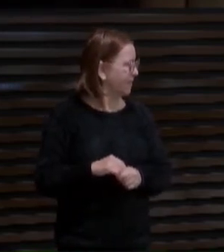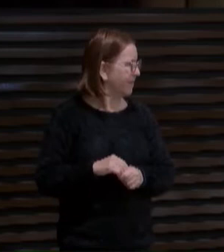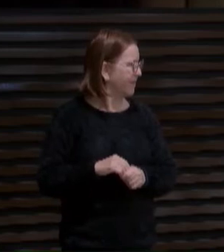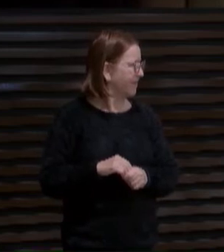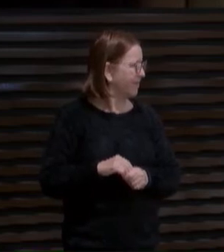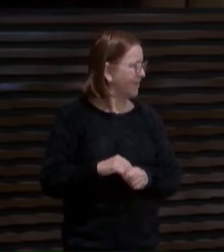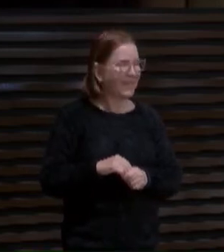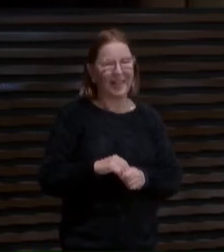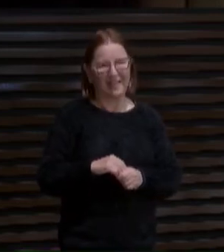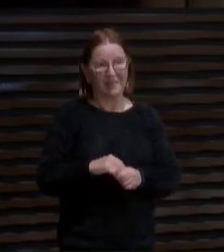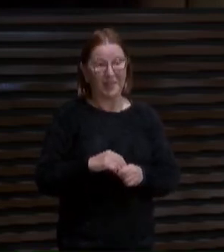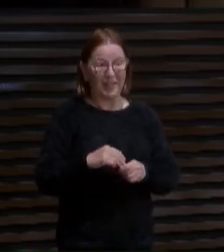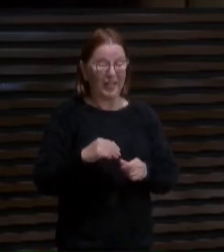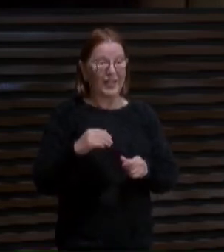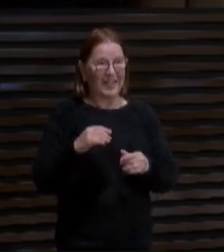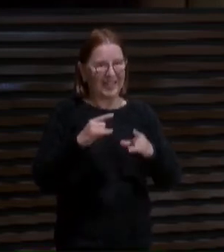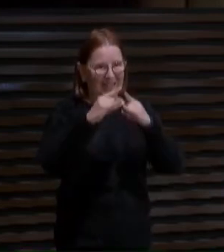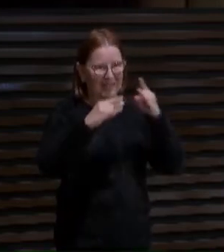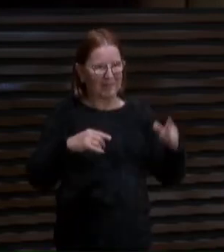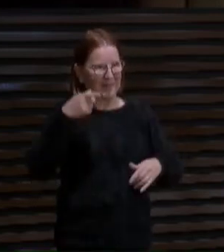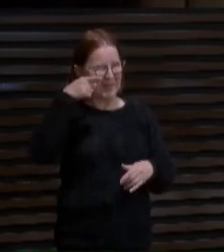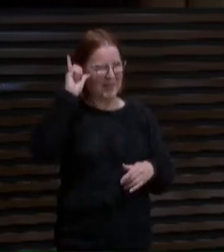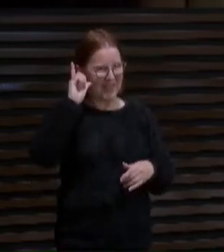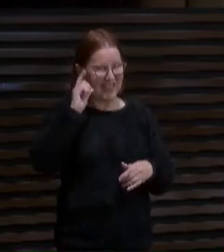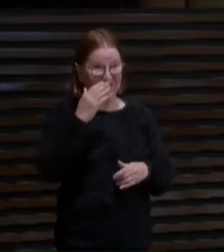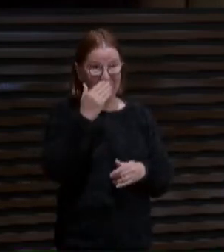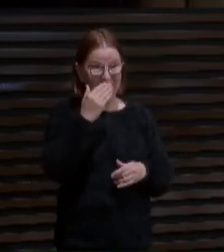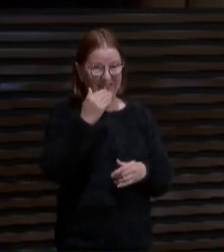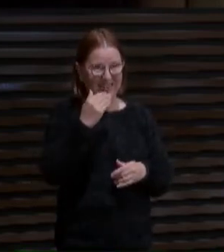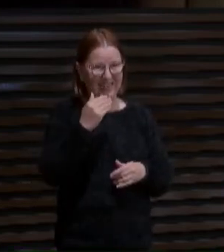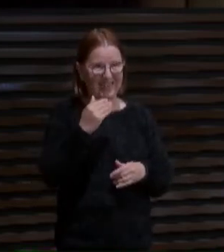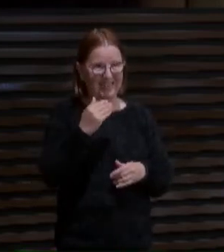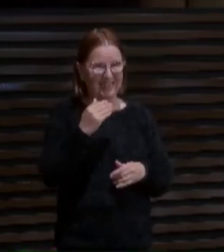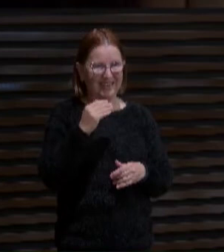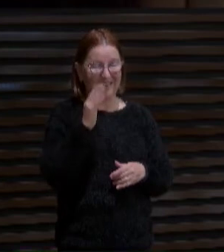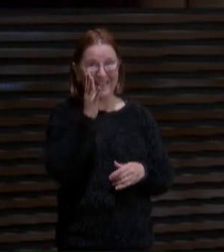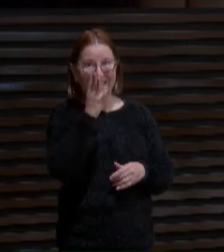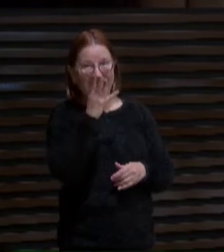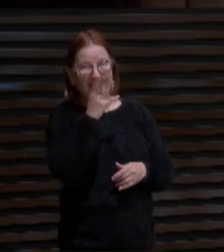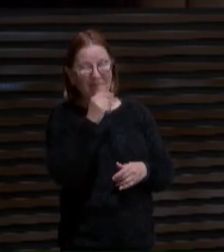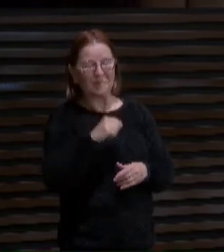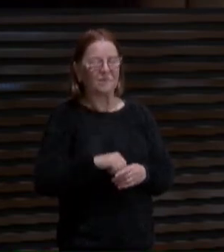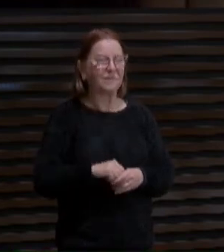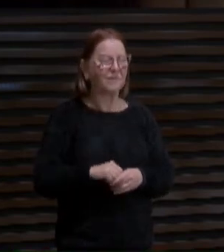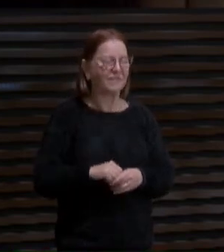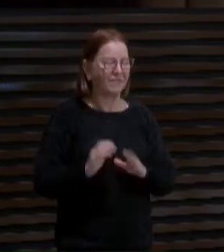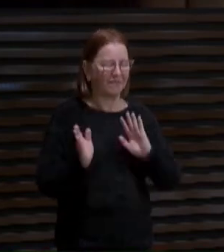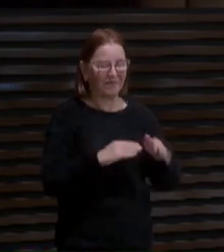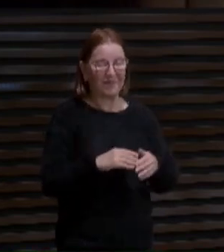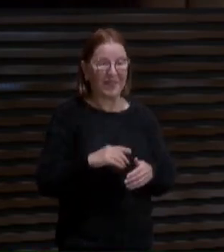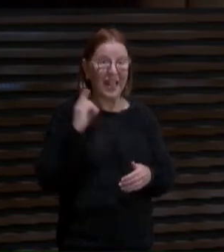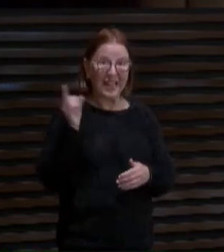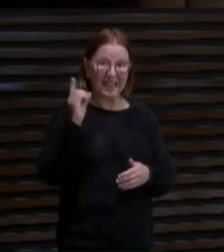quase meia-noite Davi sabia e tinha Deus como testemunha que era inocente das acusações que estava sofrendo